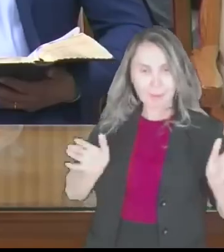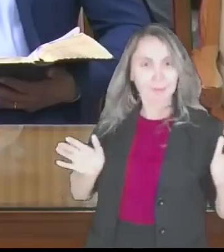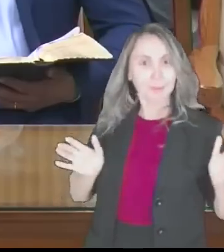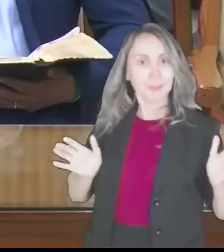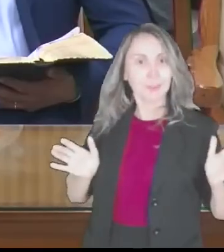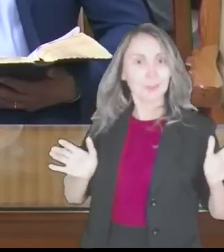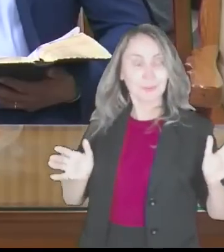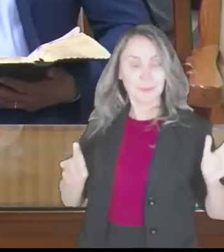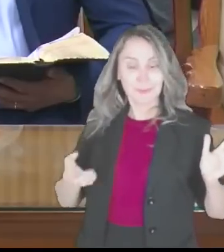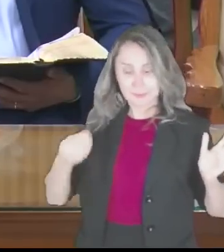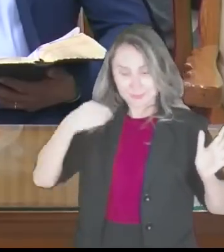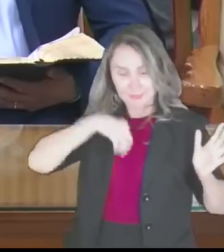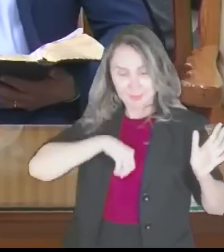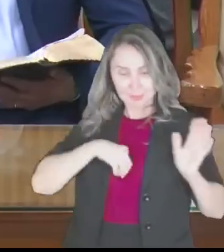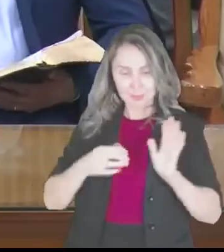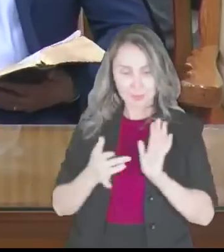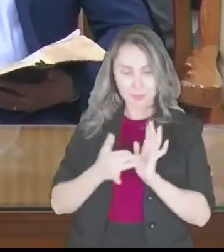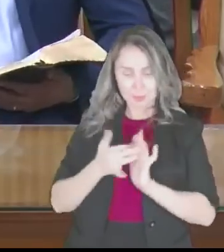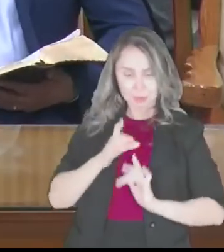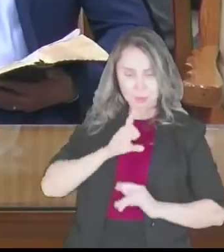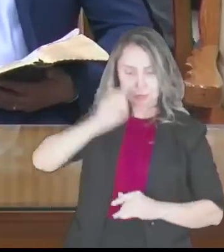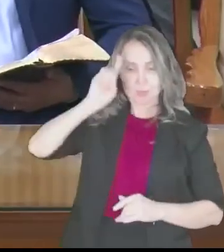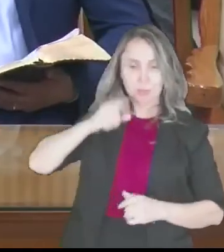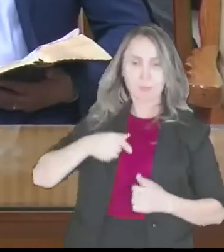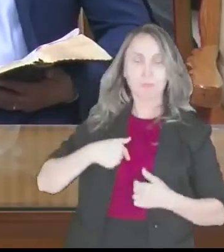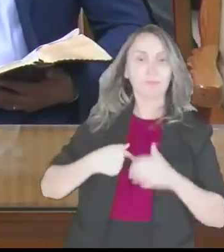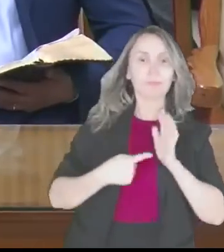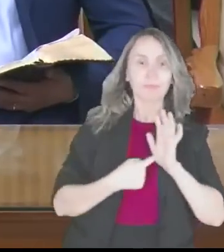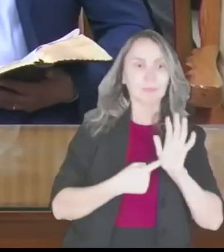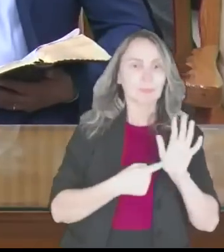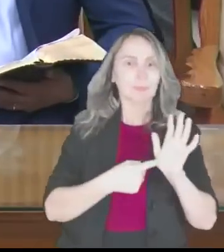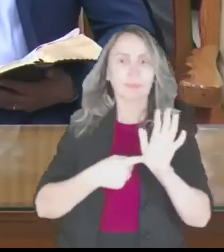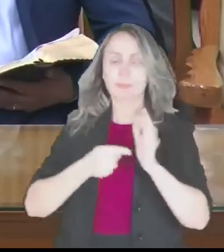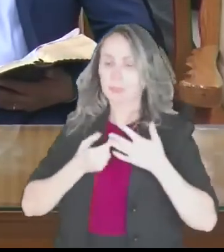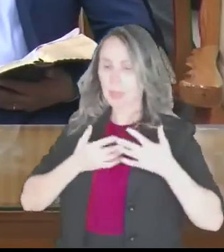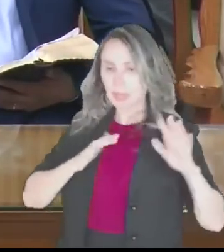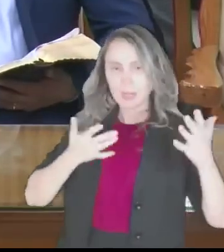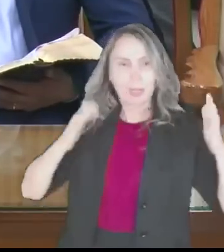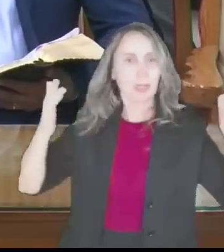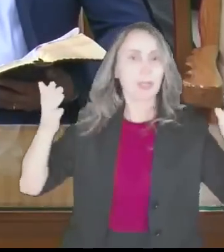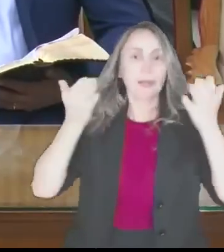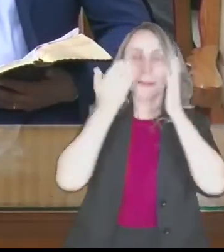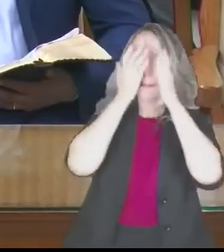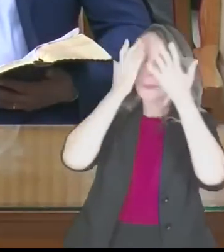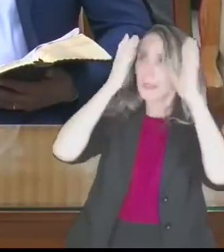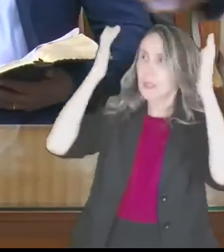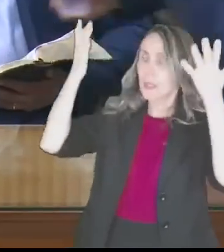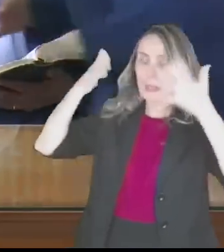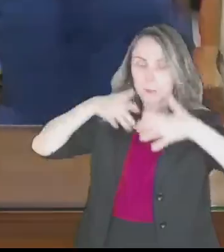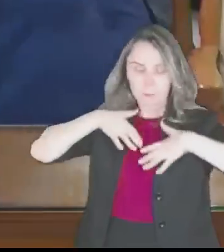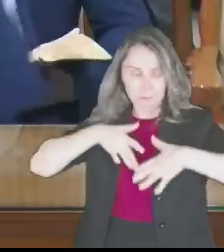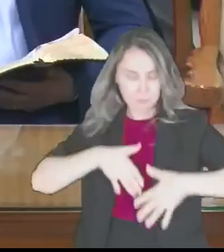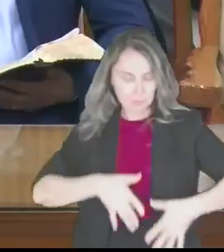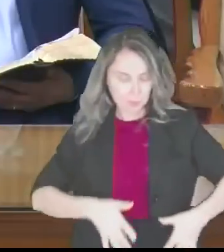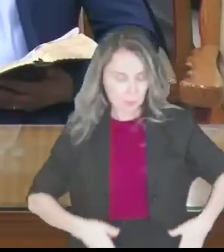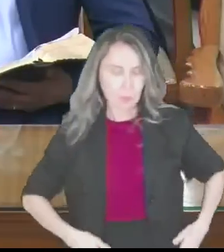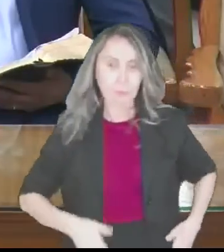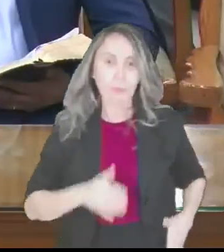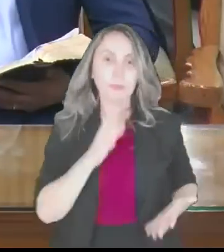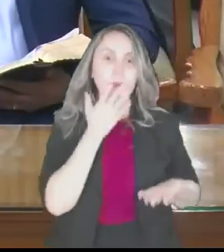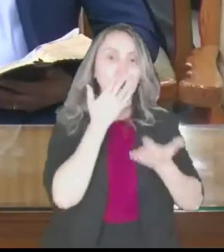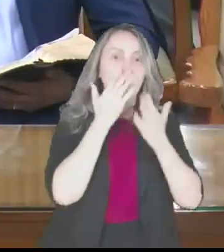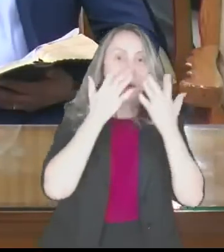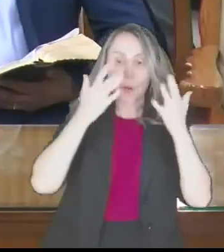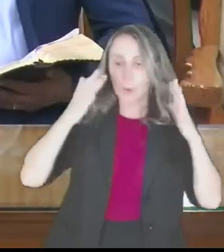O evangelista São Mateus diz que o seu rosto brilhava mais do que o sol. E as suas hastes ficaram brancas como